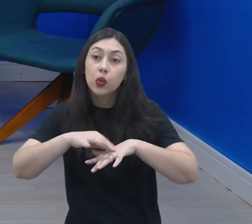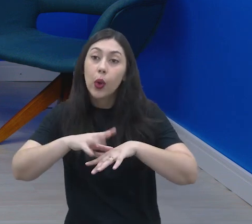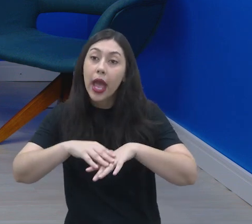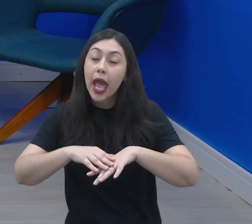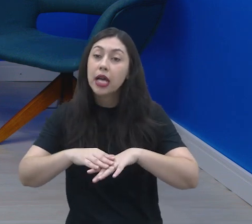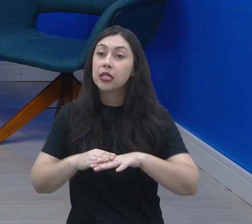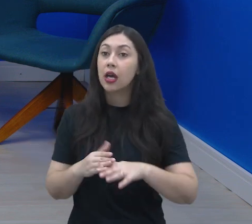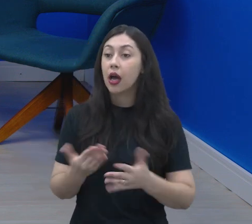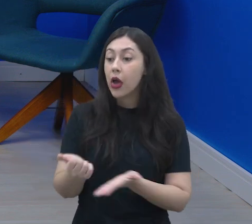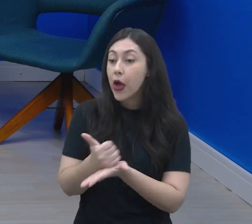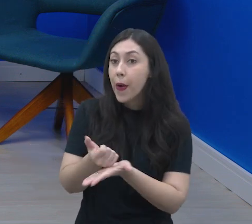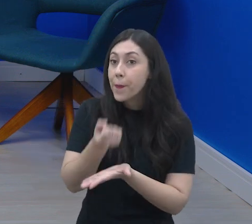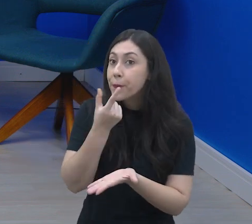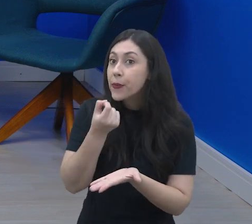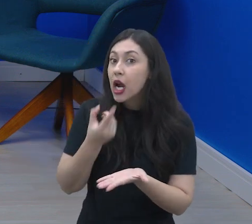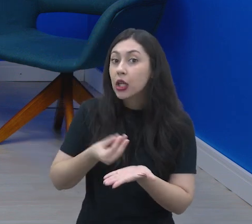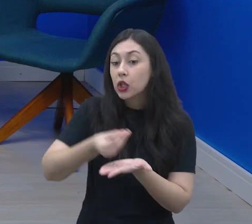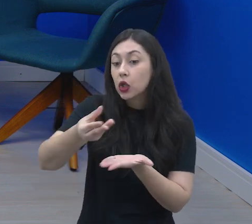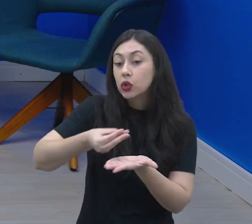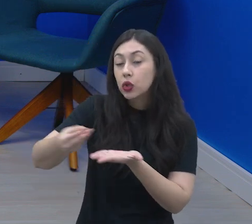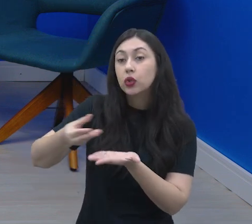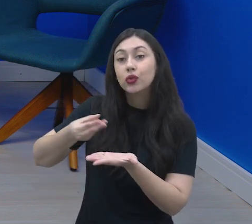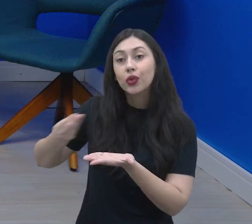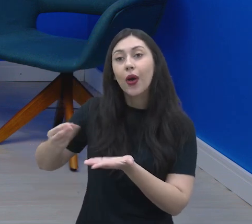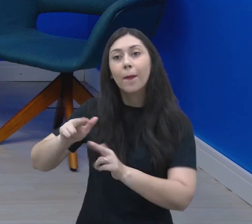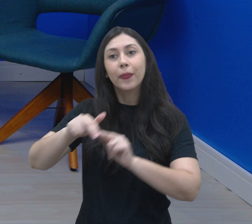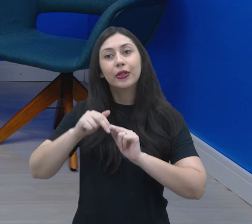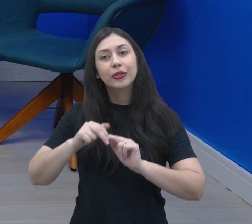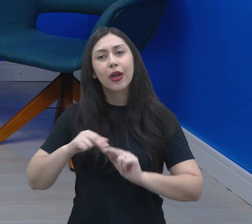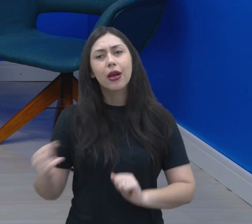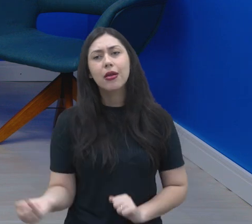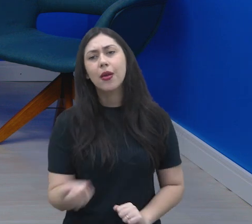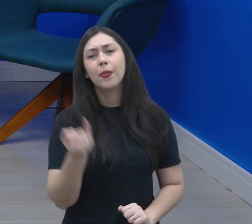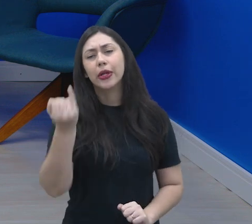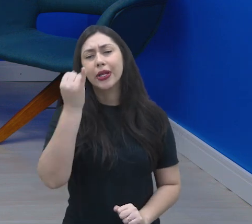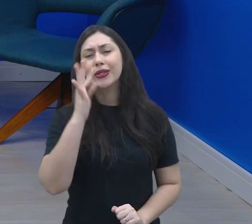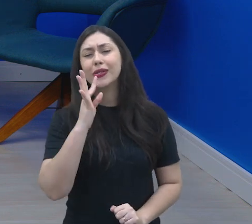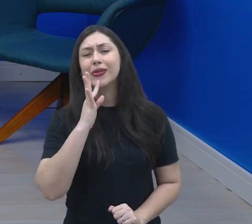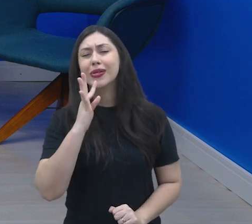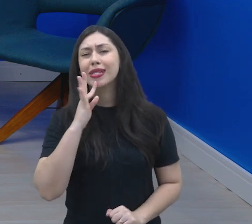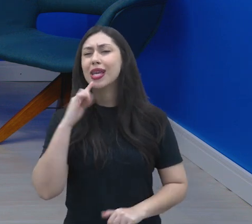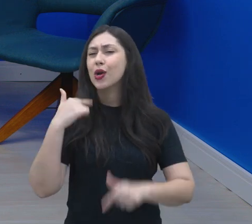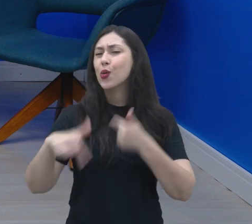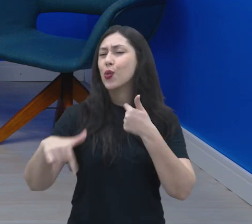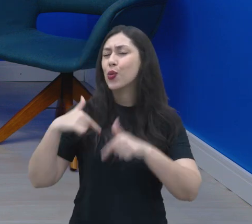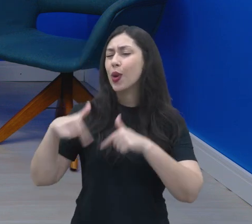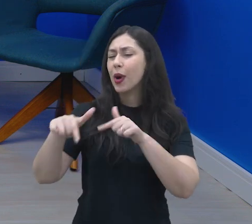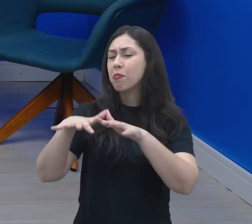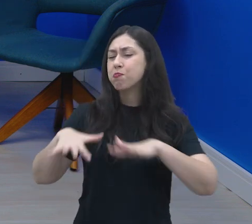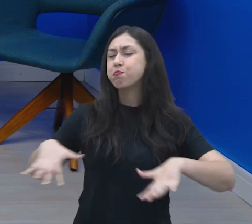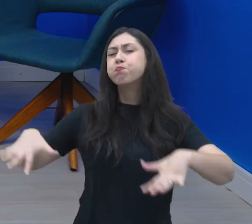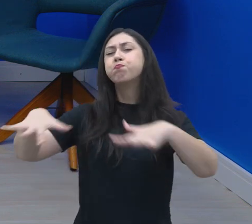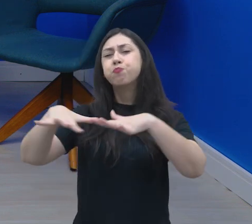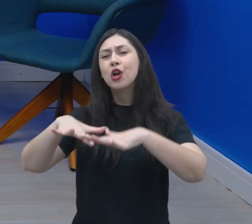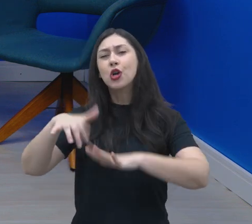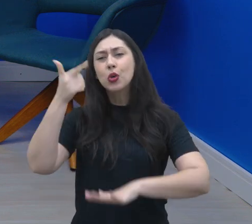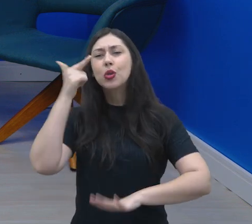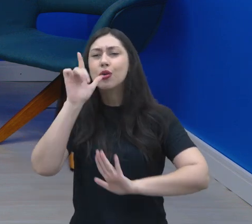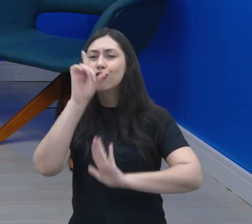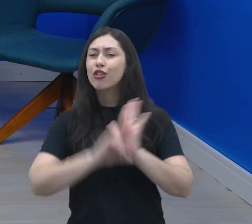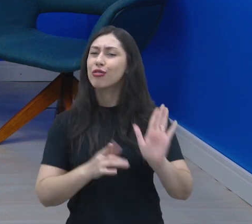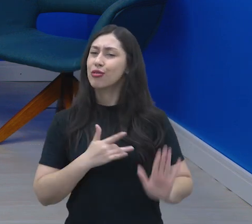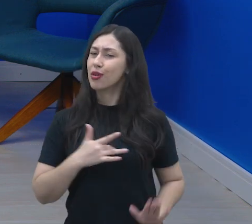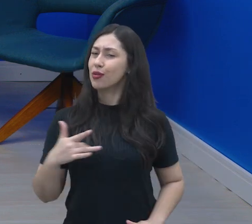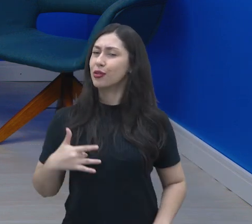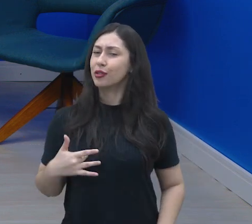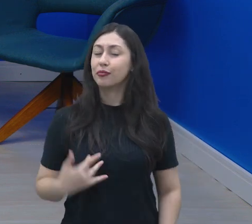prevenção, também com distribuição de medicamentos, e a gente conhecer tudo isso é fundamental para que a gente consiga receber a saúde pública, que é